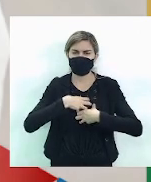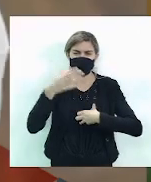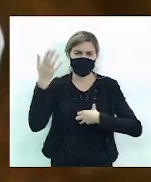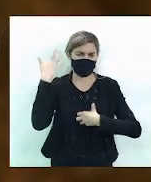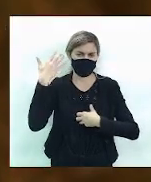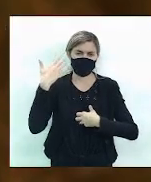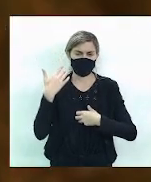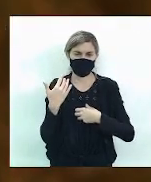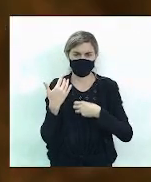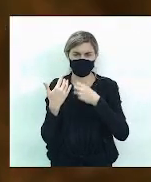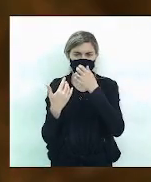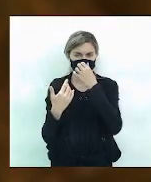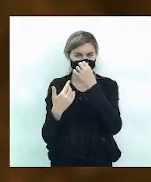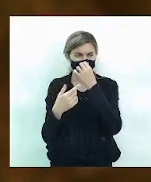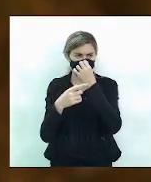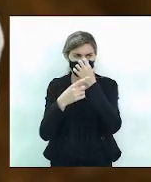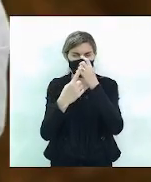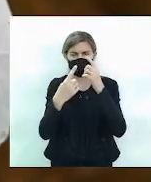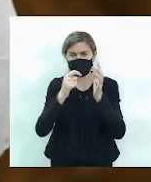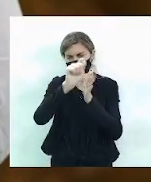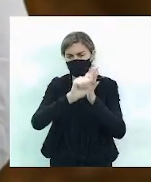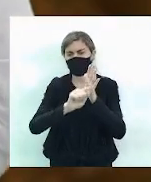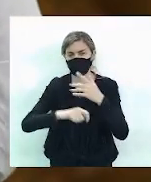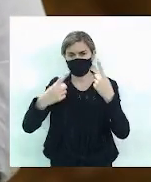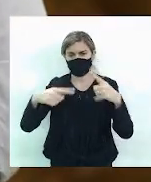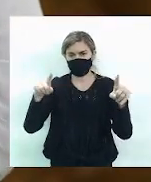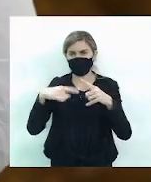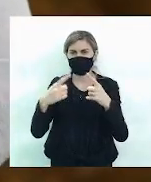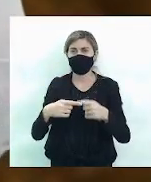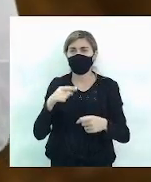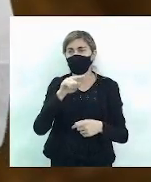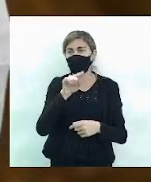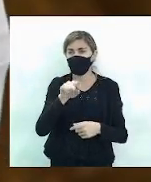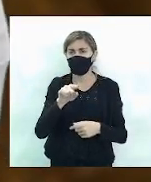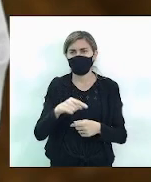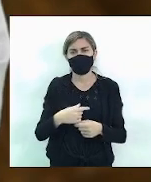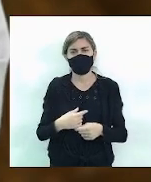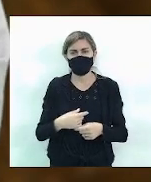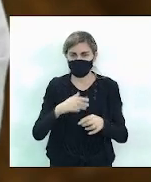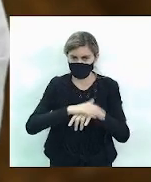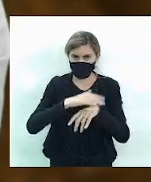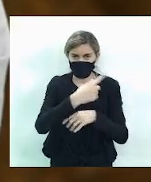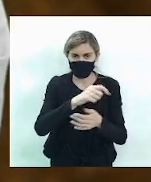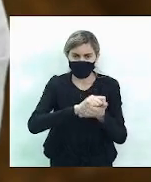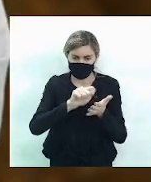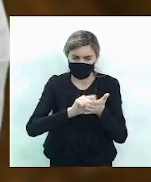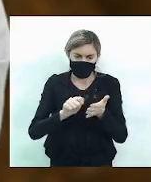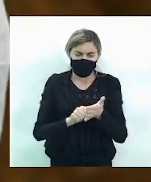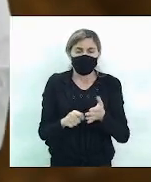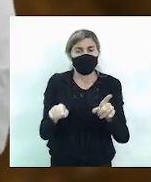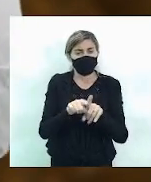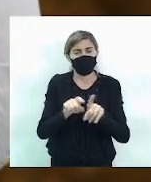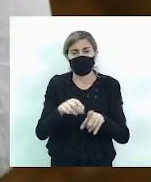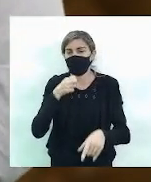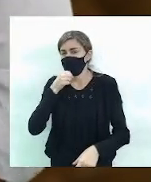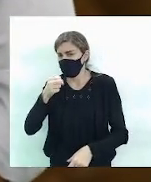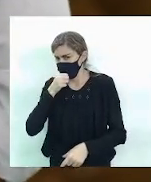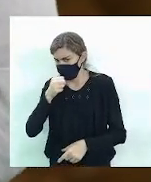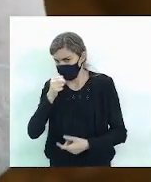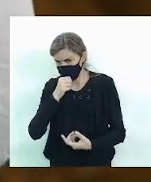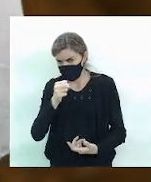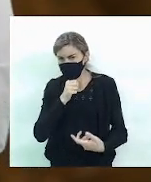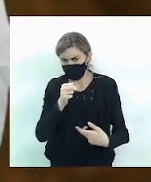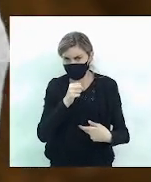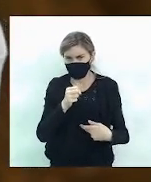Eduardo, aqui, da letra da música, lembrar que ele é o compositor e o intérprete desta